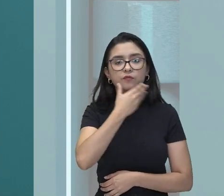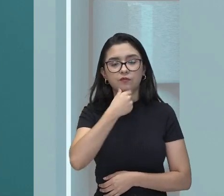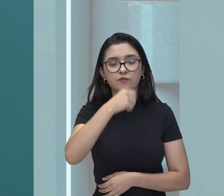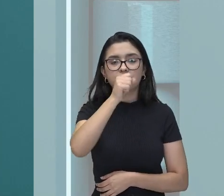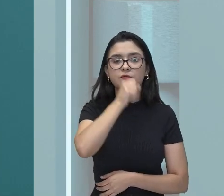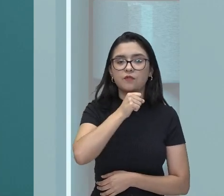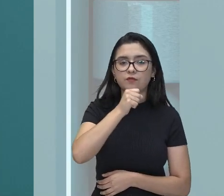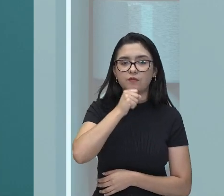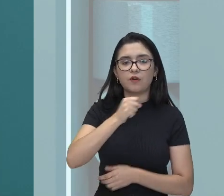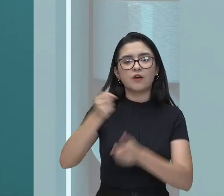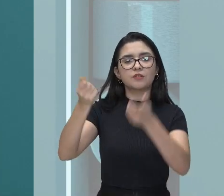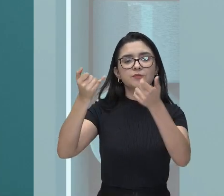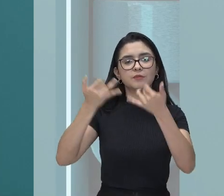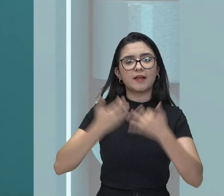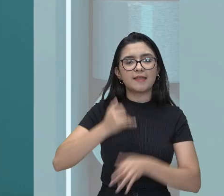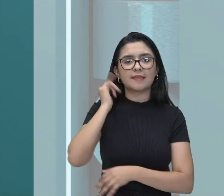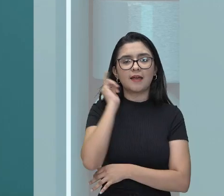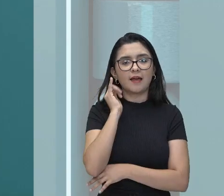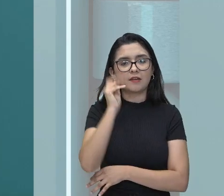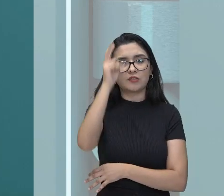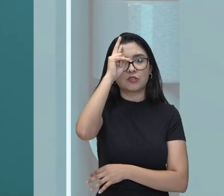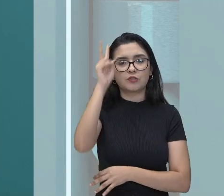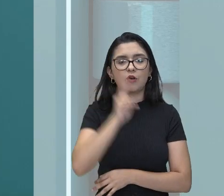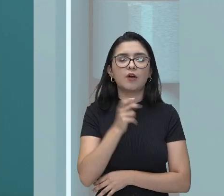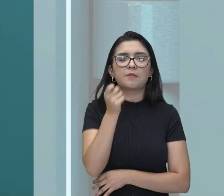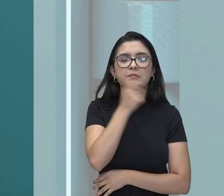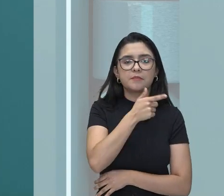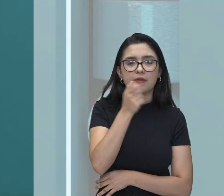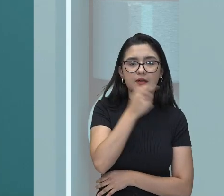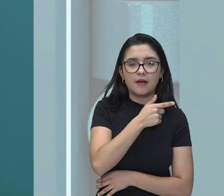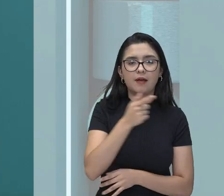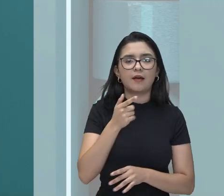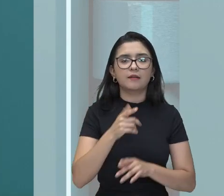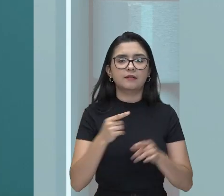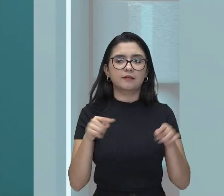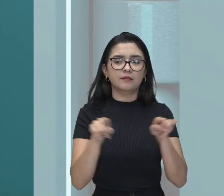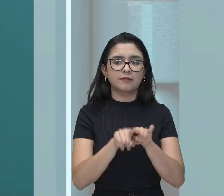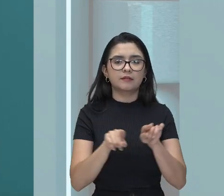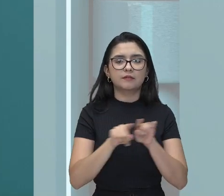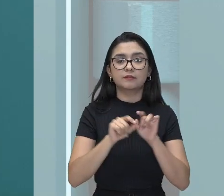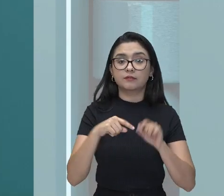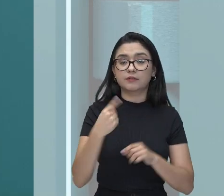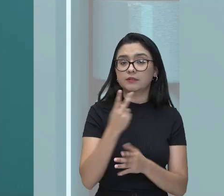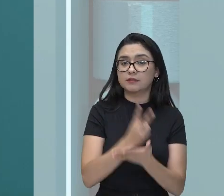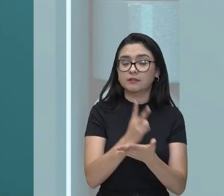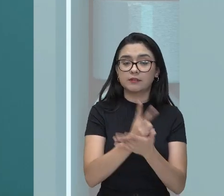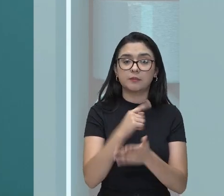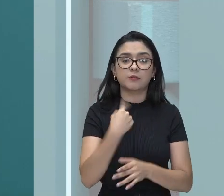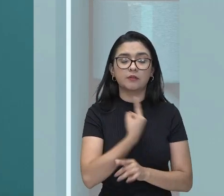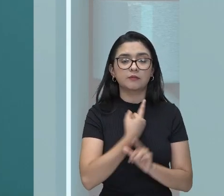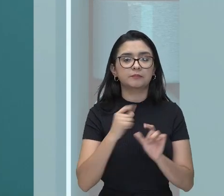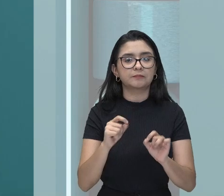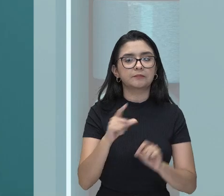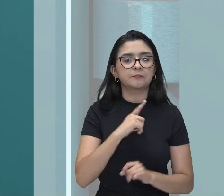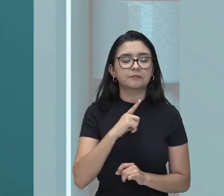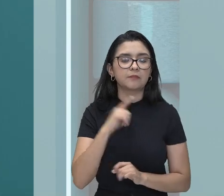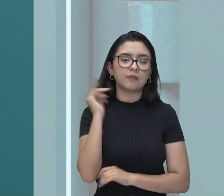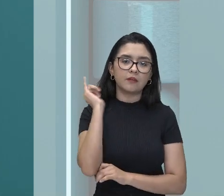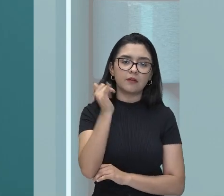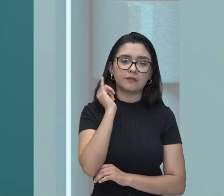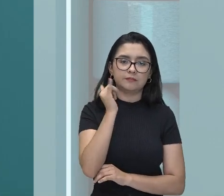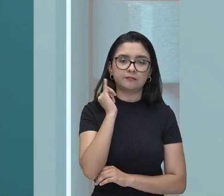contarem histórias, piadas, um conto. Sempre que vamos fazer uso de uma história, de um conto, de uma